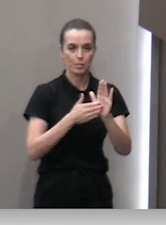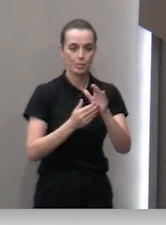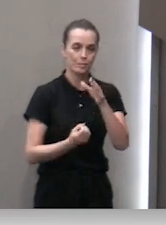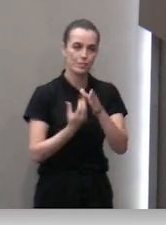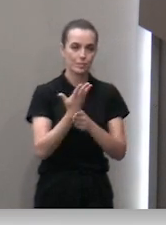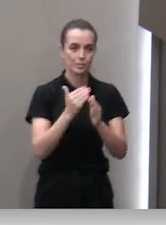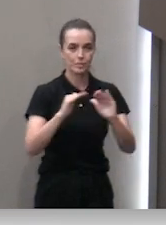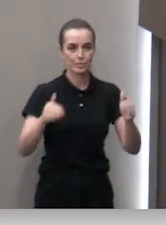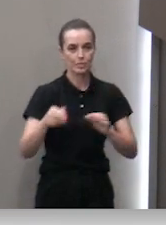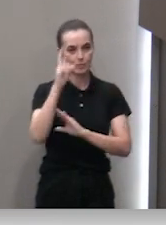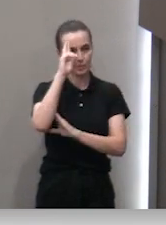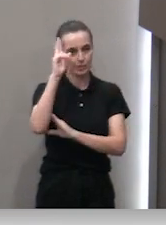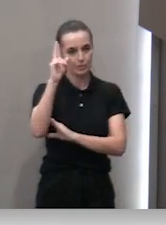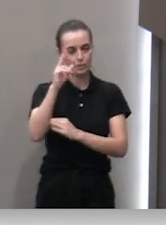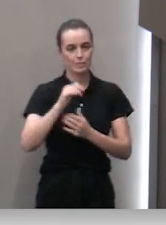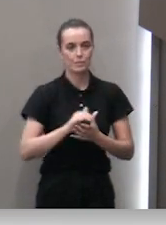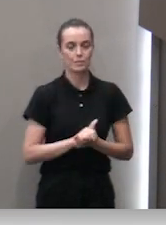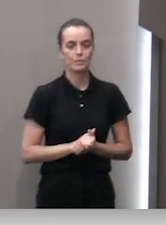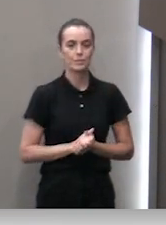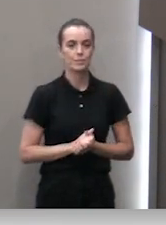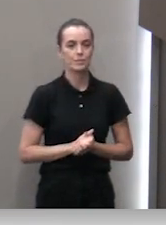diretora.